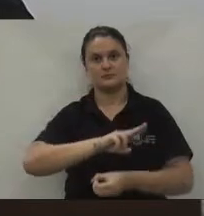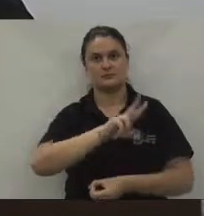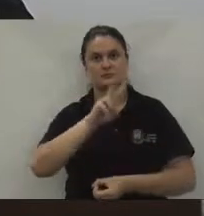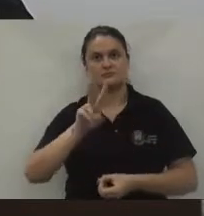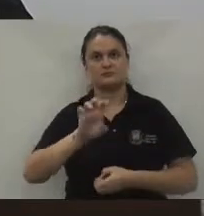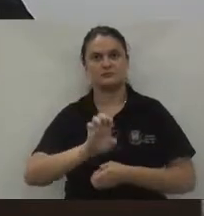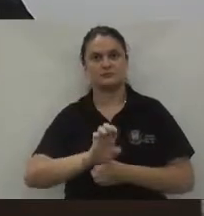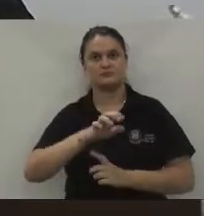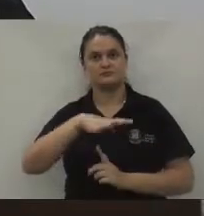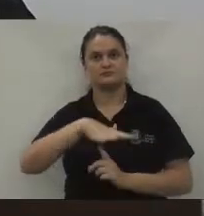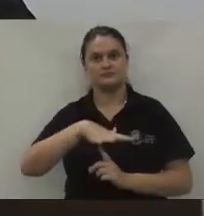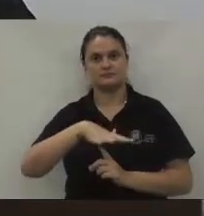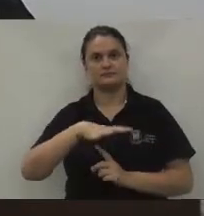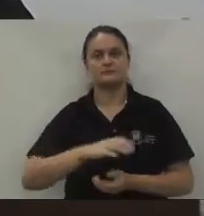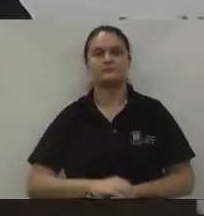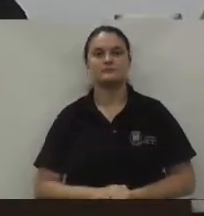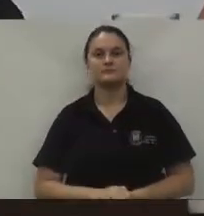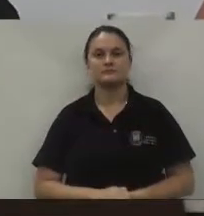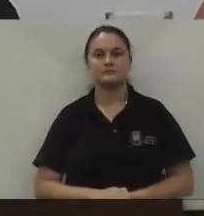Nova Vitória, Estado do Paraná.